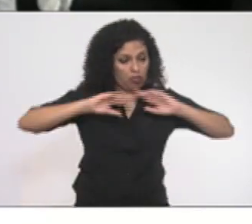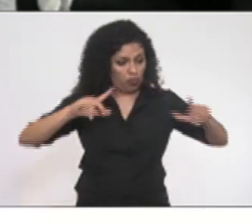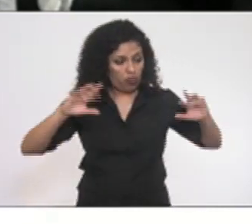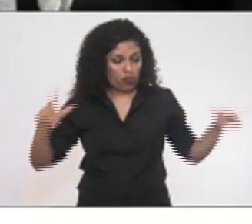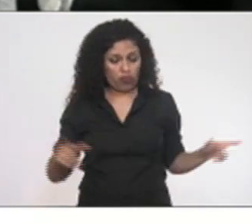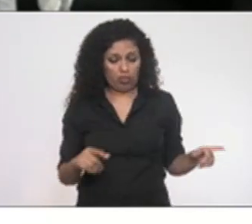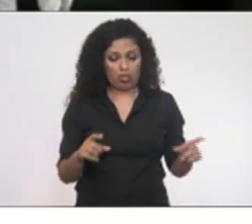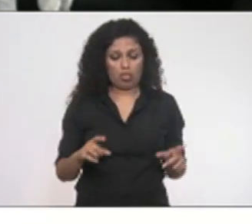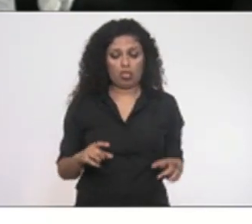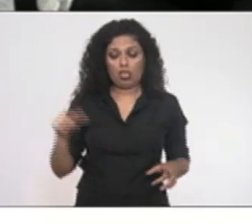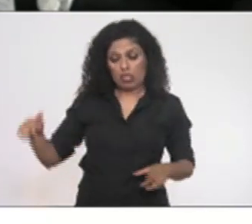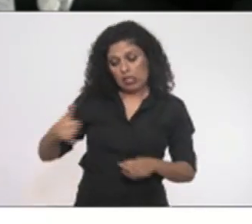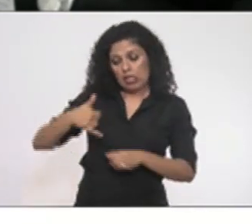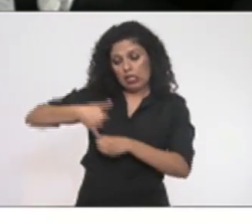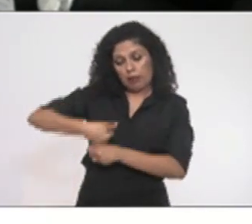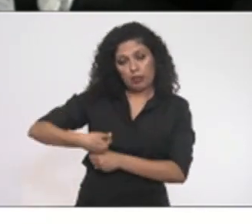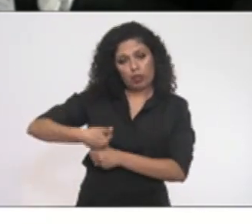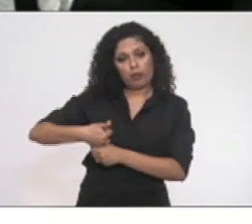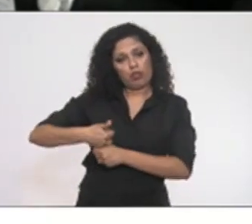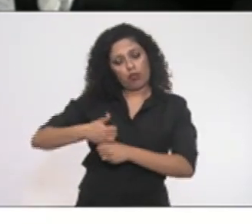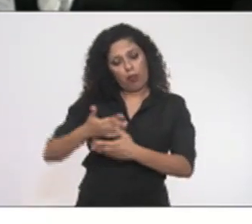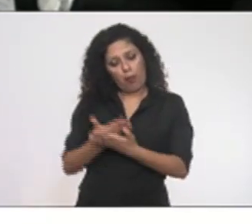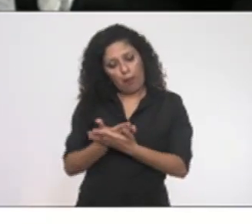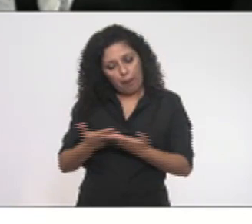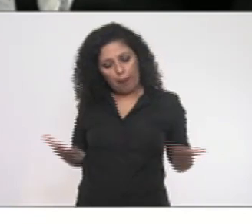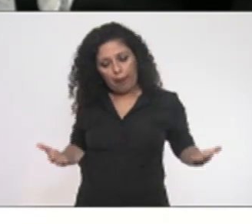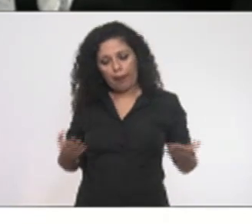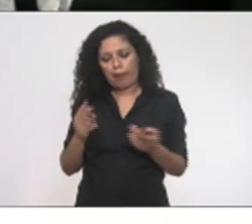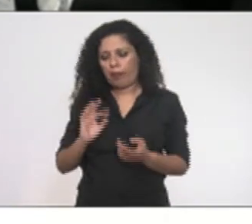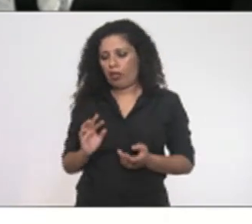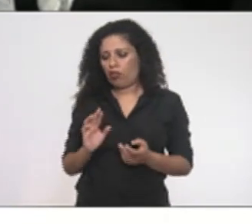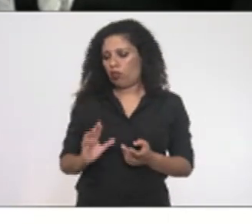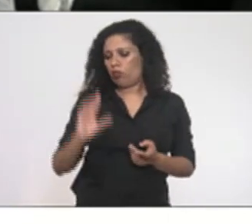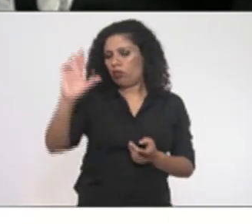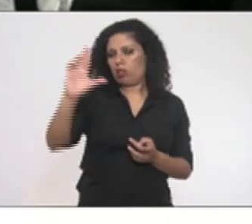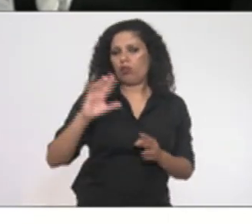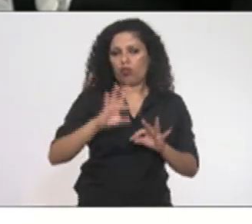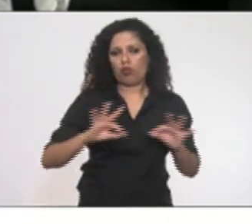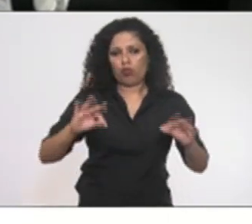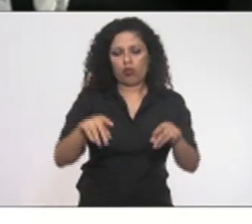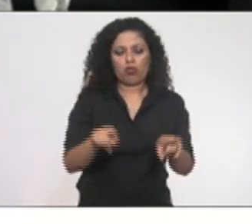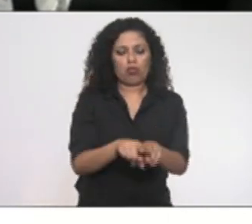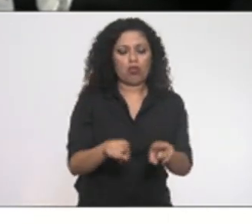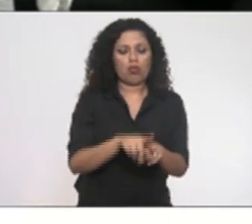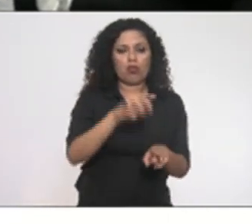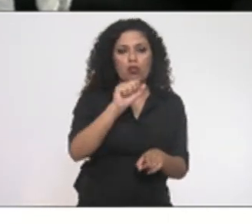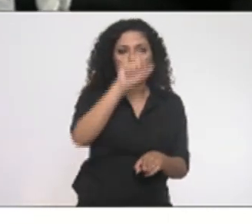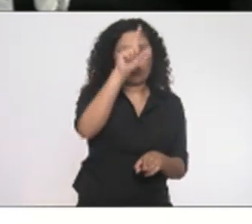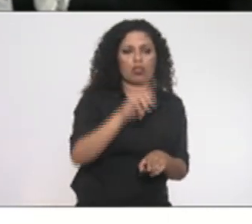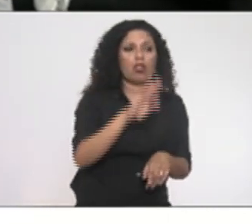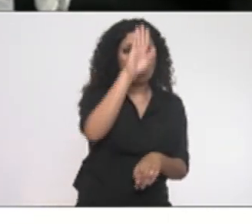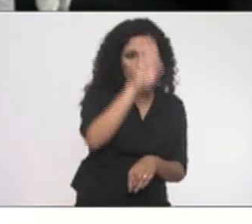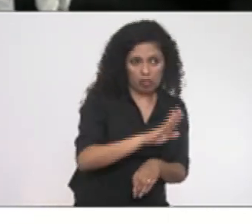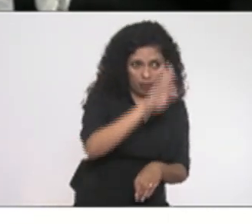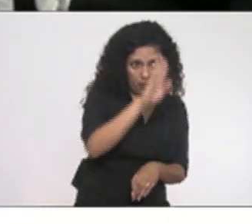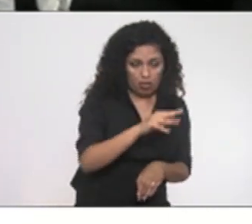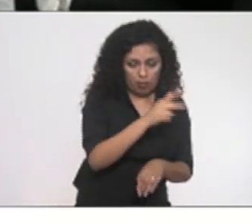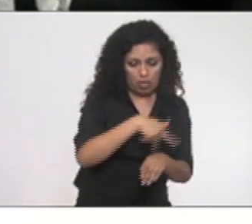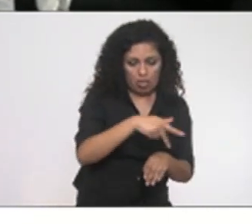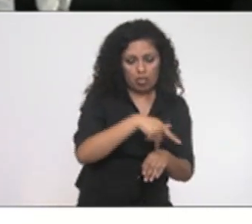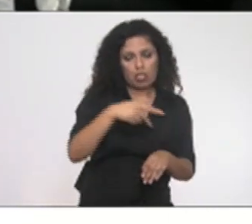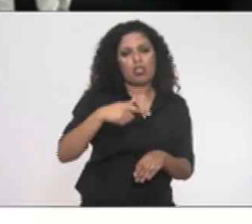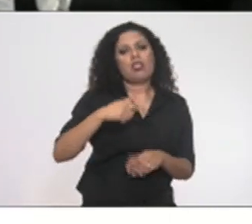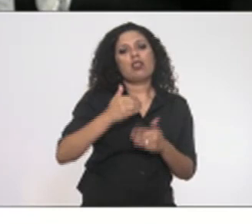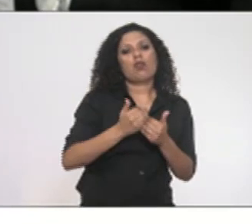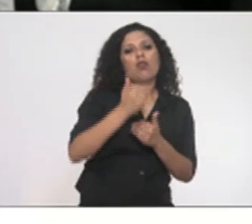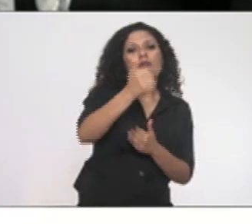comprando gás, e principalmente chegada de gás boliviano, porque a Argentina também deve estar começando a ter superávit de gás a partir de 2021, eles